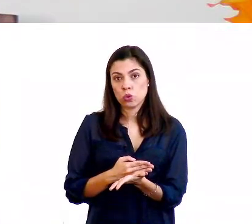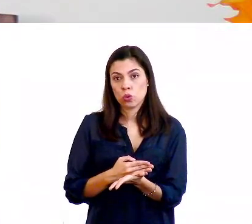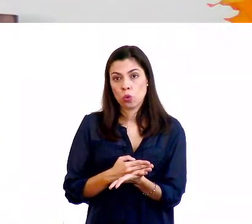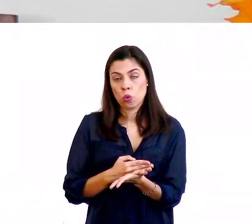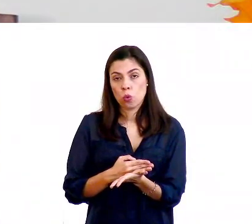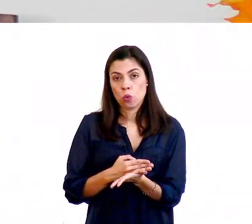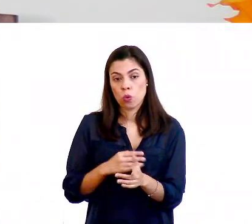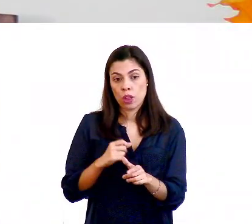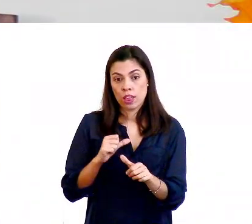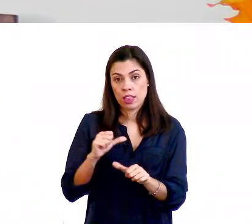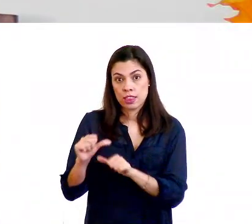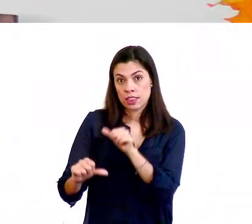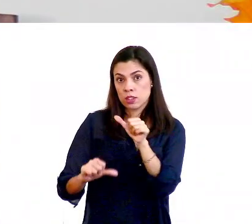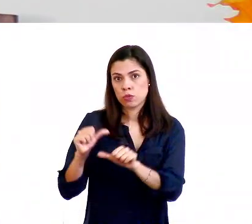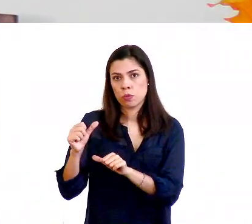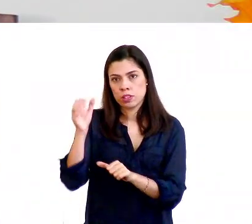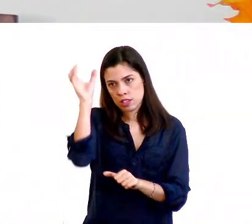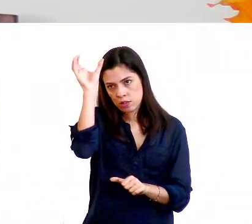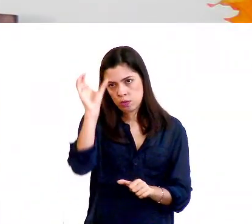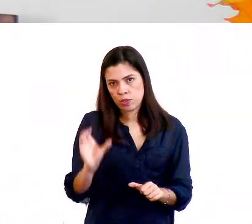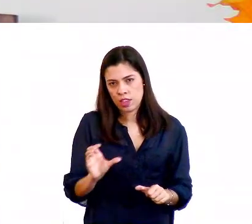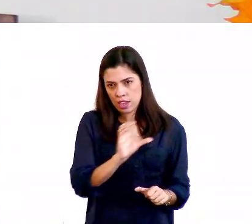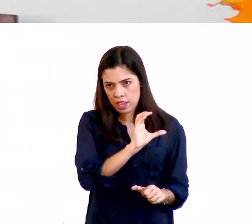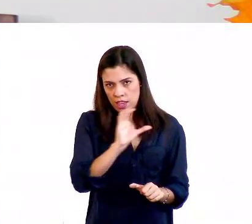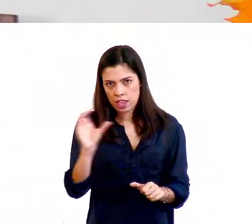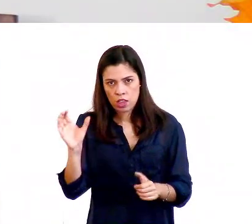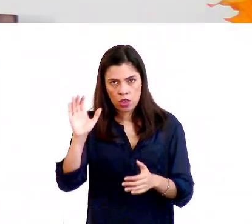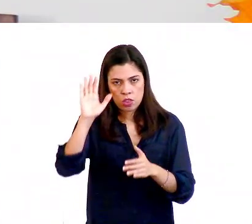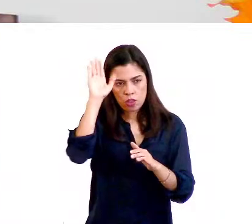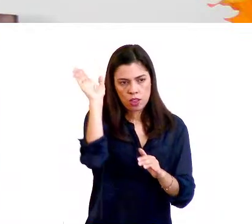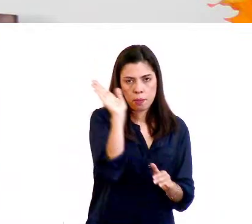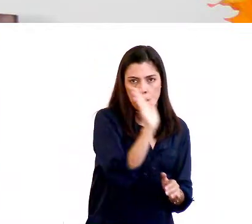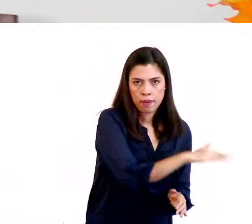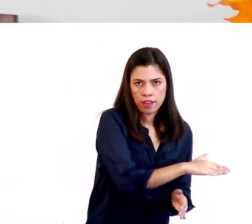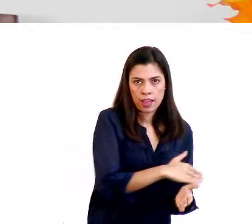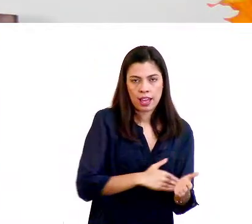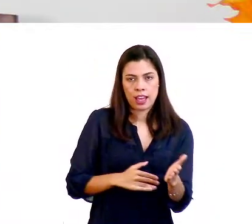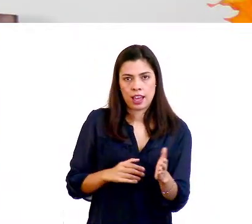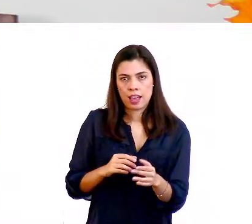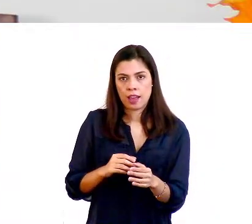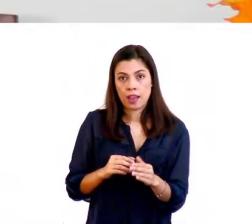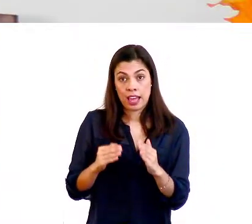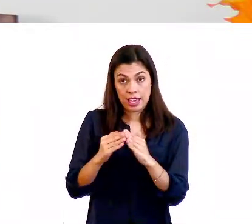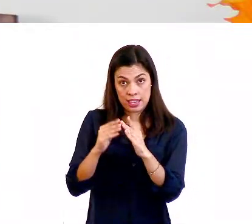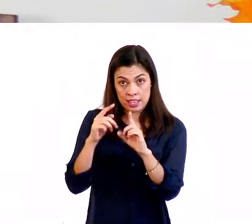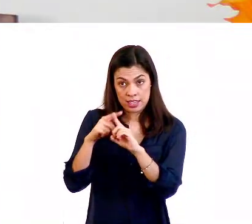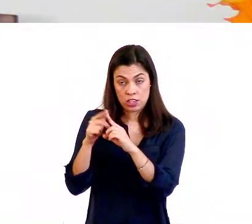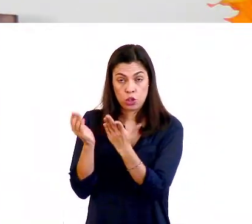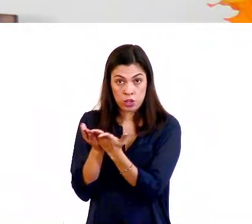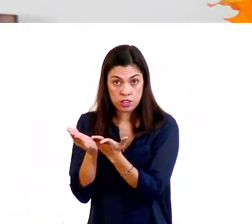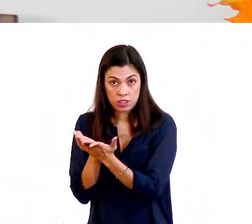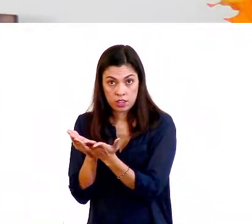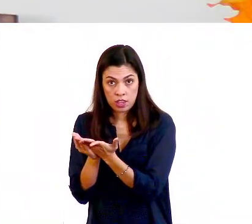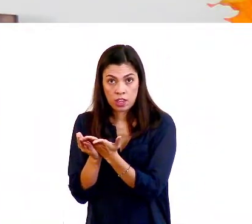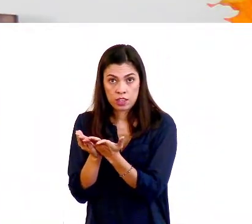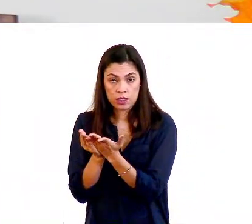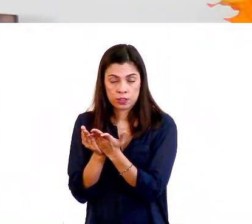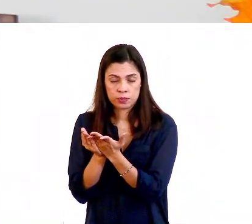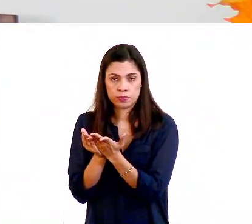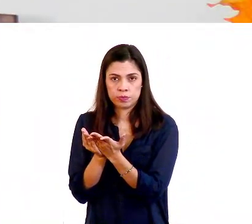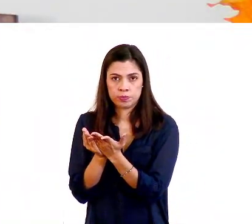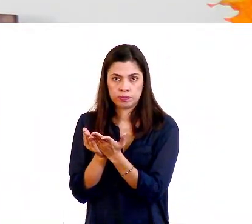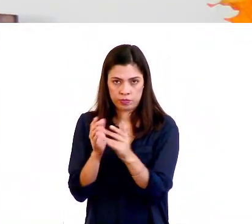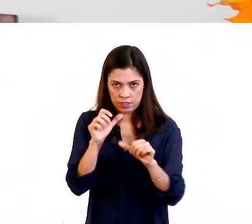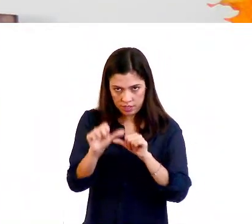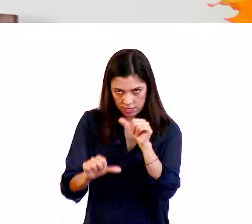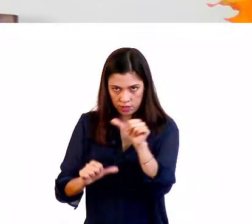que firmemente fala em segurança da salvação, no seu último ponto, que é justamente o ponto que diz